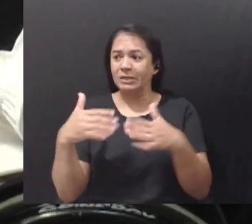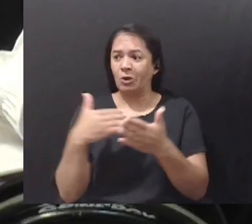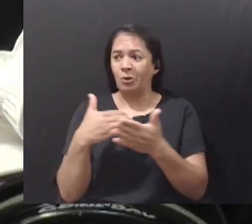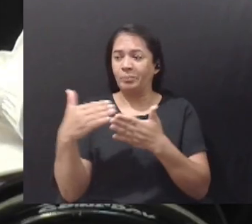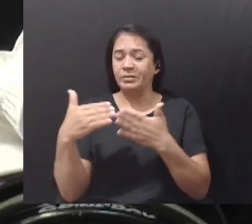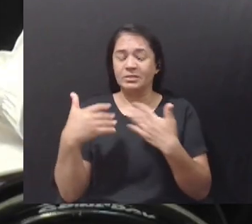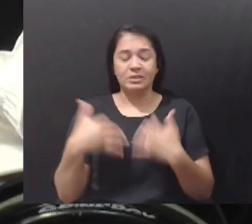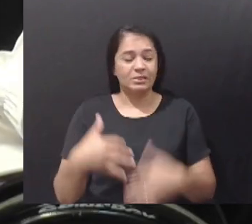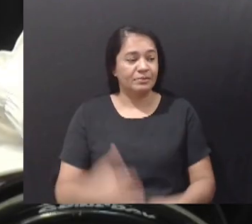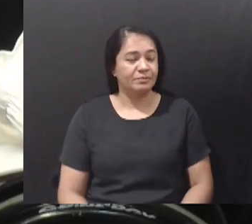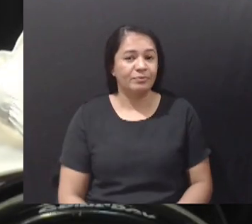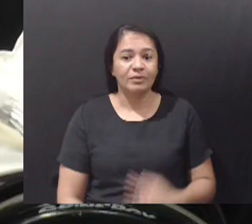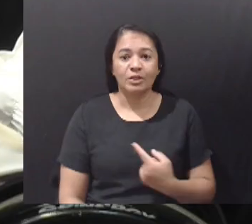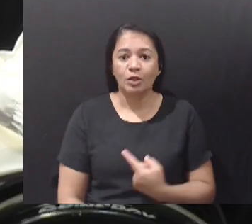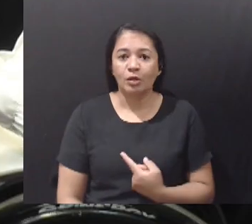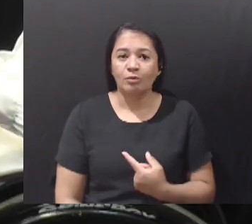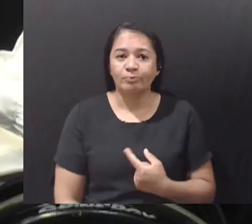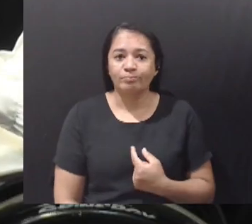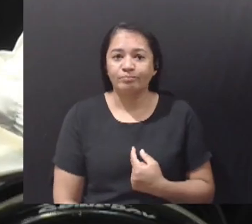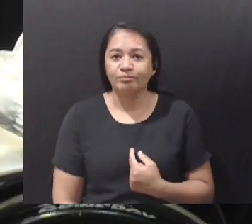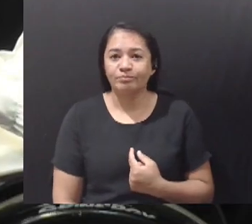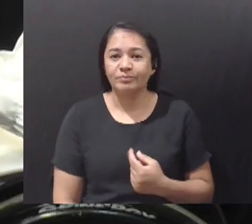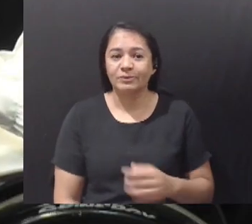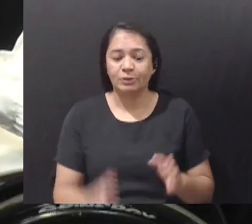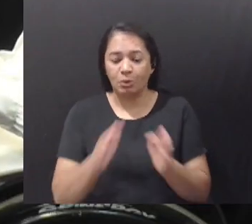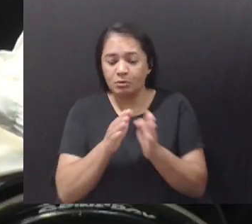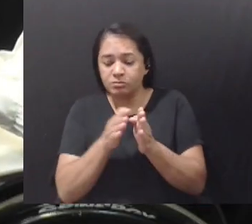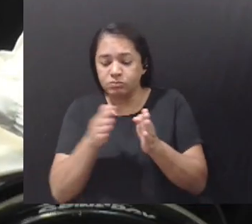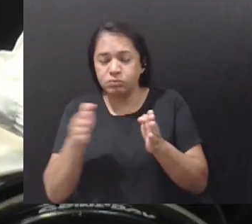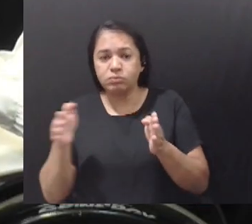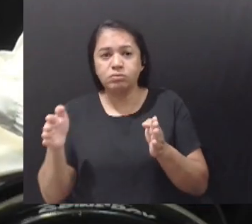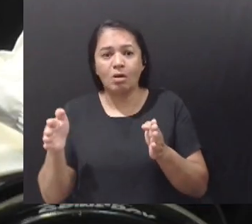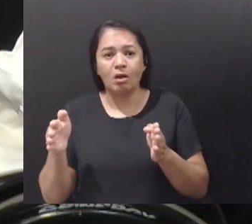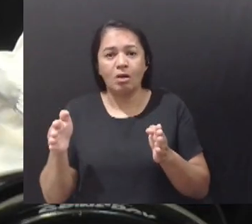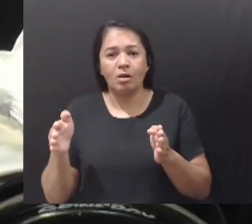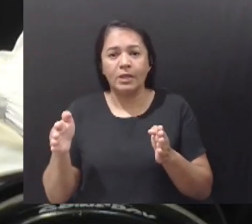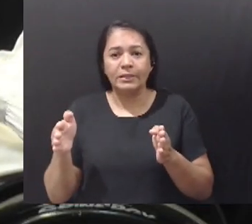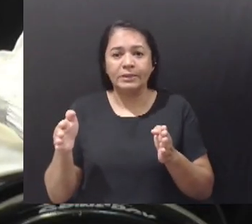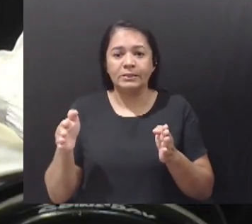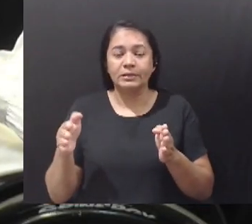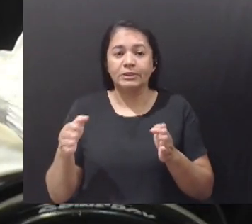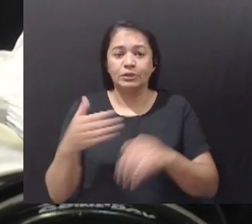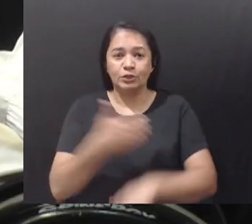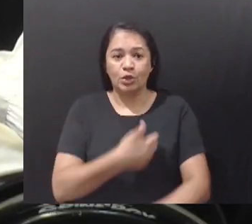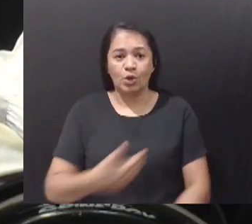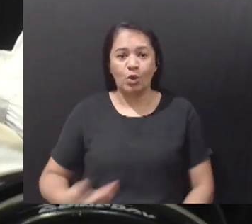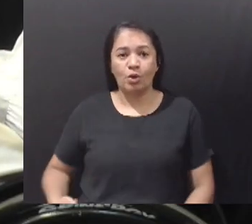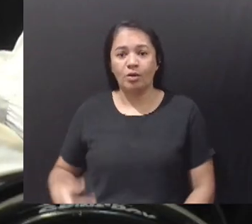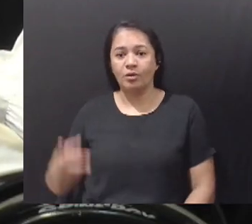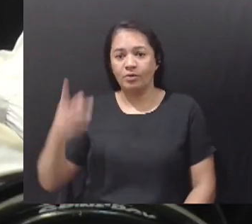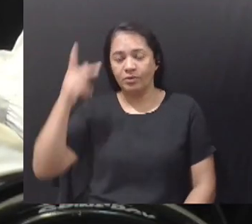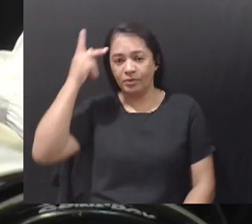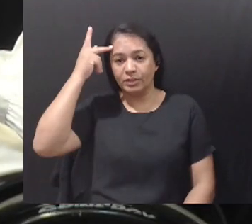nós pegamos um tempo do governo de São Paulo e da nossa secretaria com Covid,